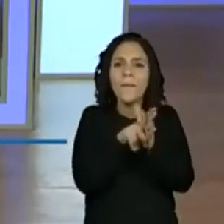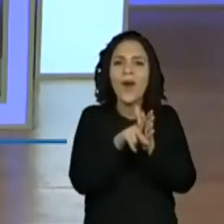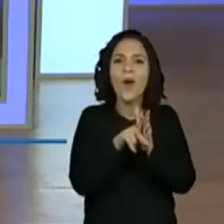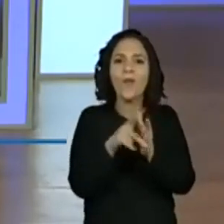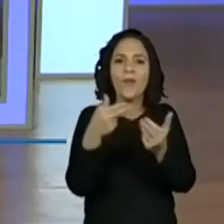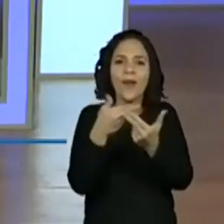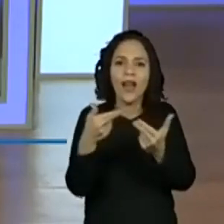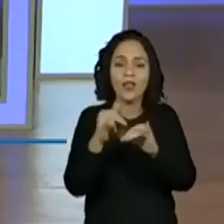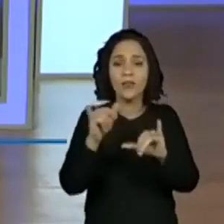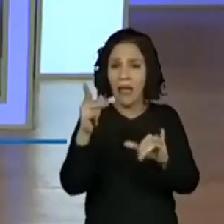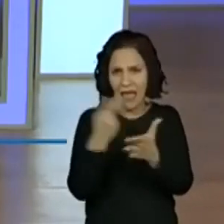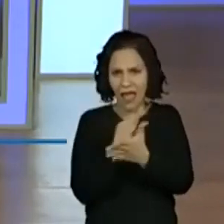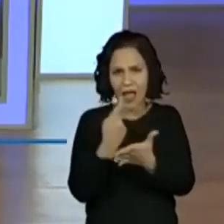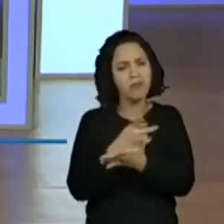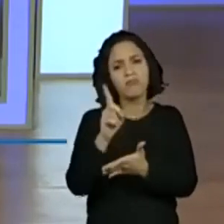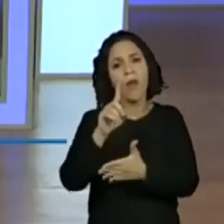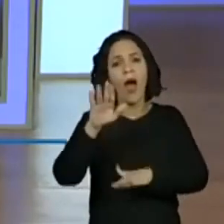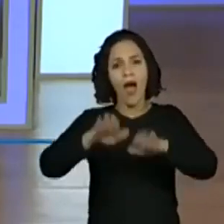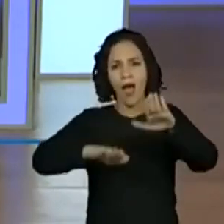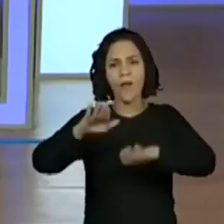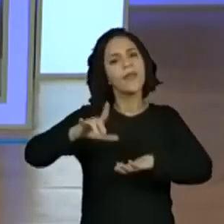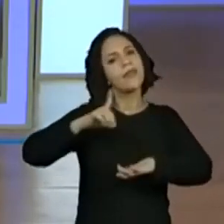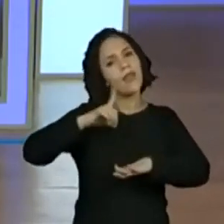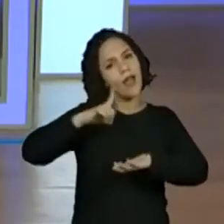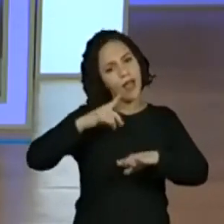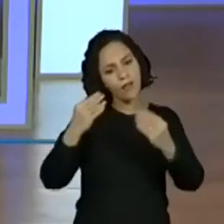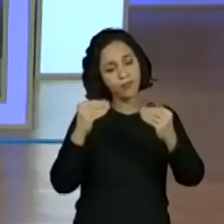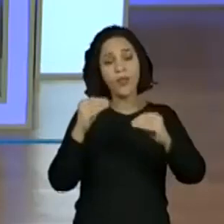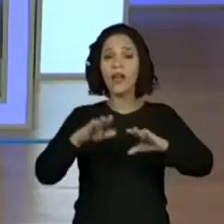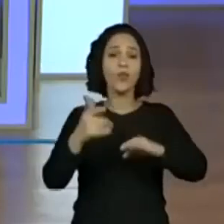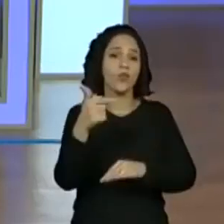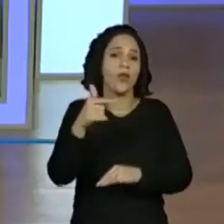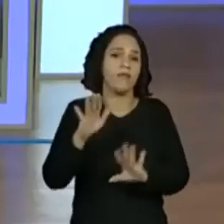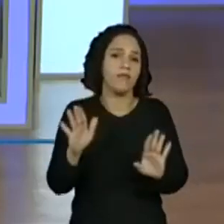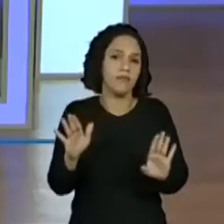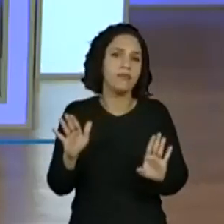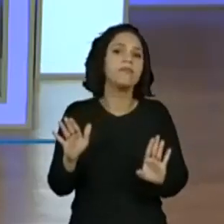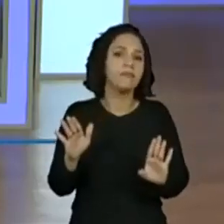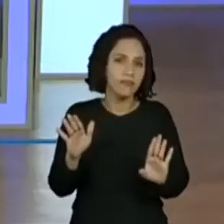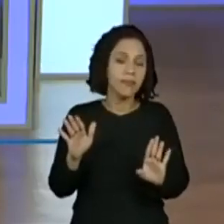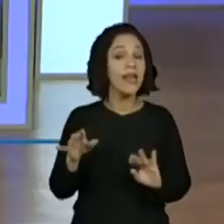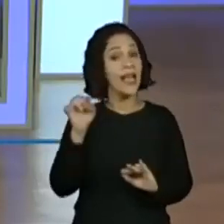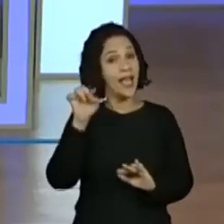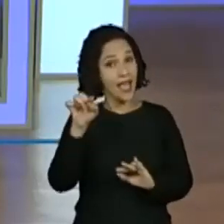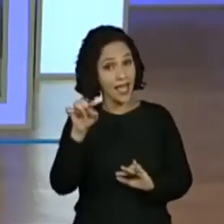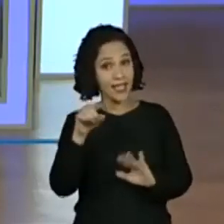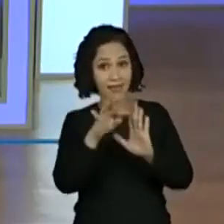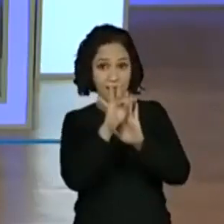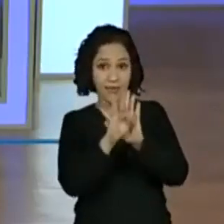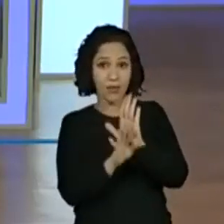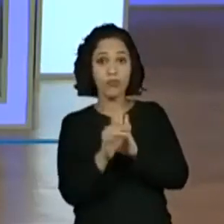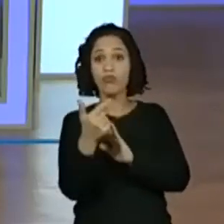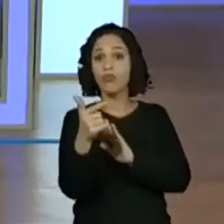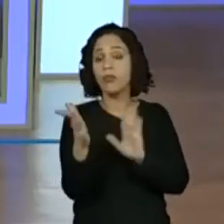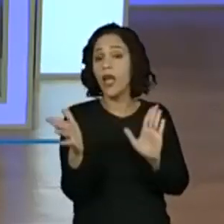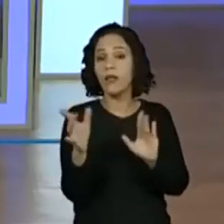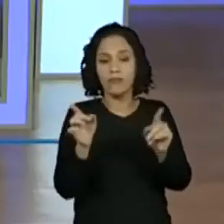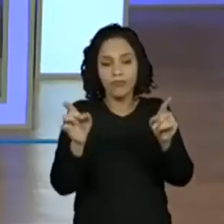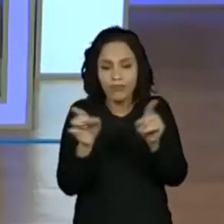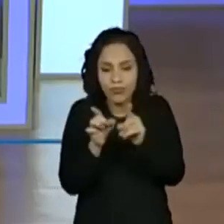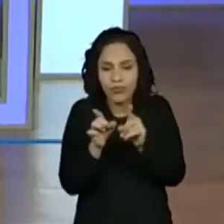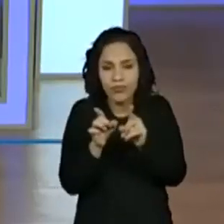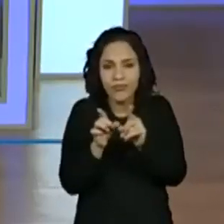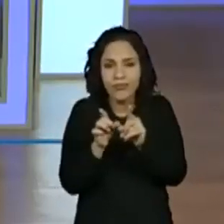esteja errado. Não. É que tem notícias que podem trazer e tem notícias que não. Então, nessa notícia não consta.